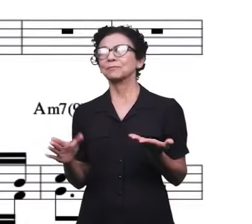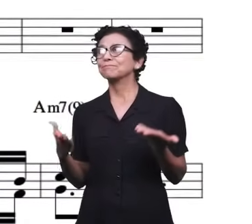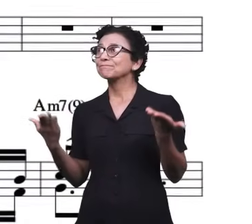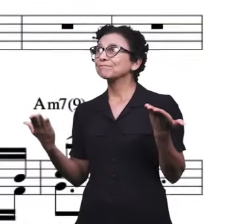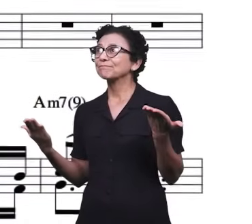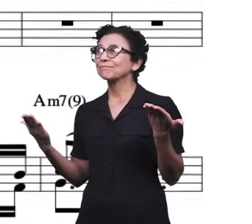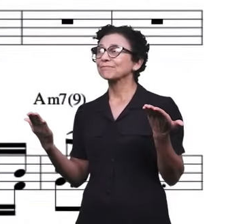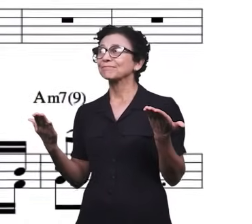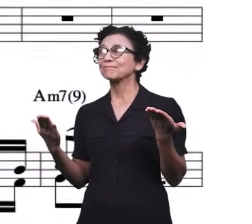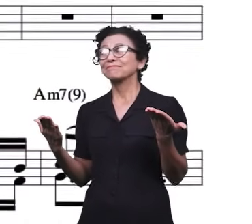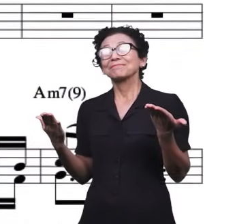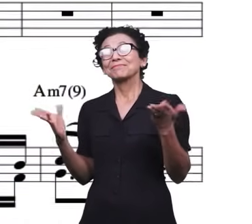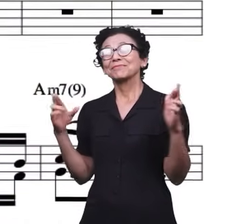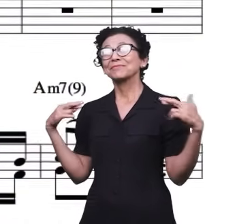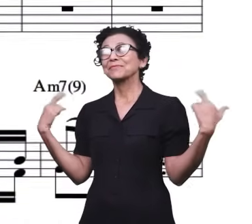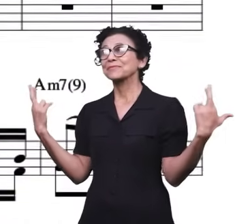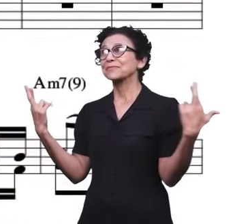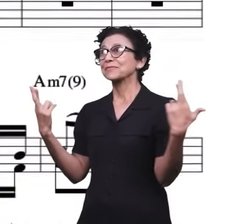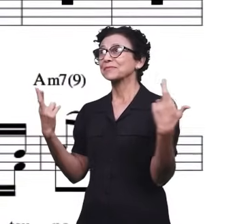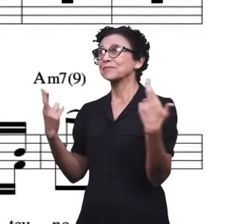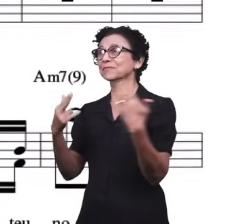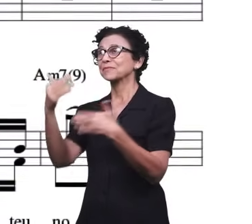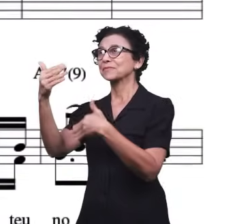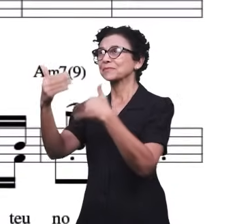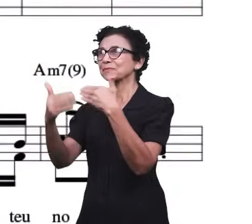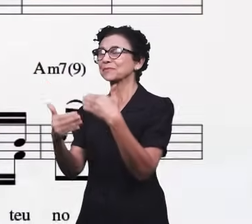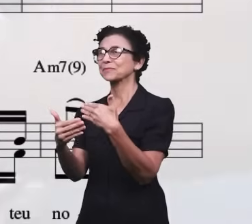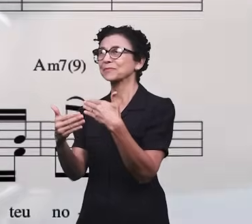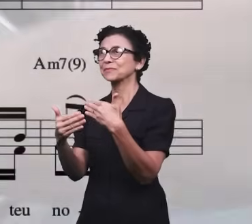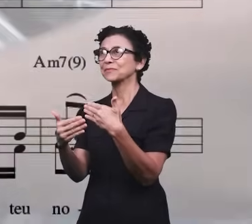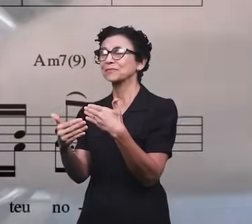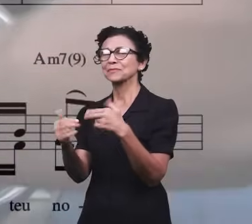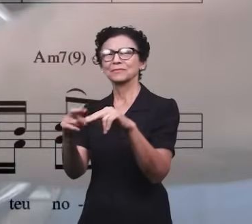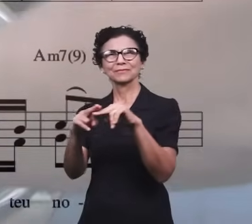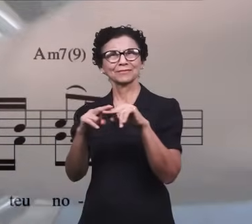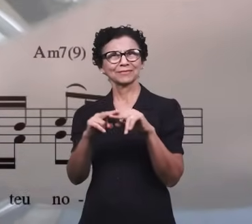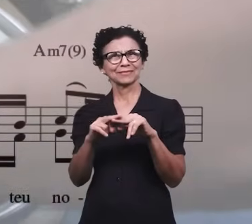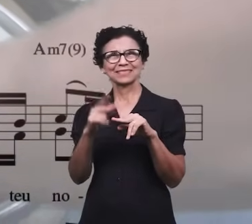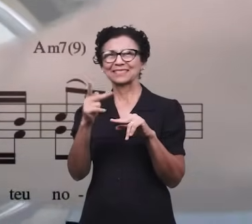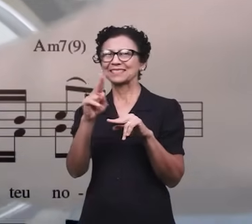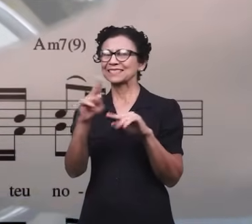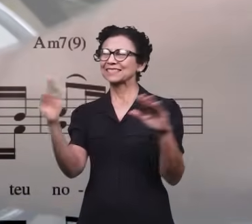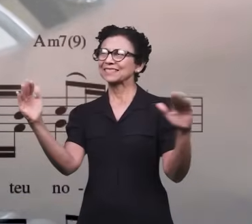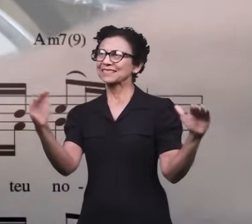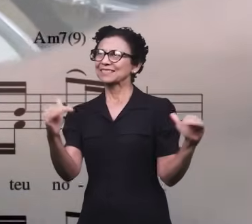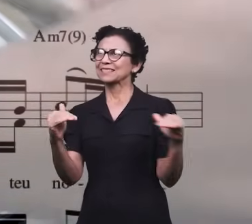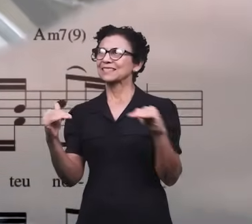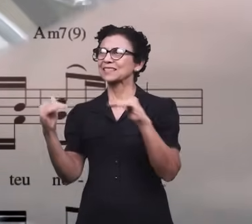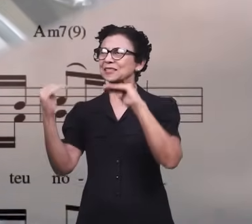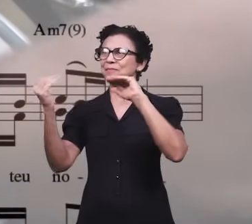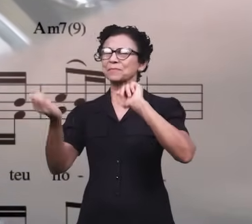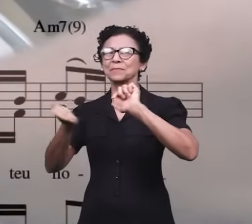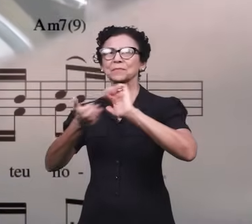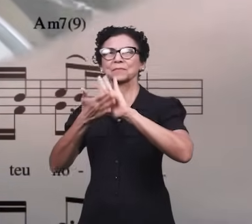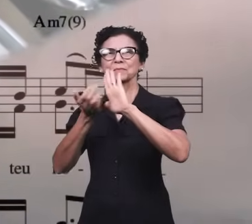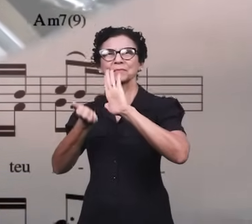Estamos aqui, ó Deus, para louvar o Teu nome,